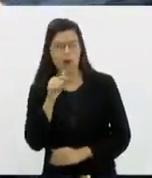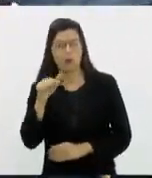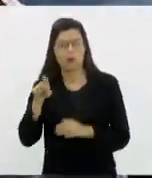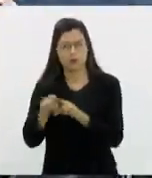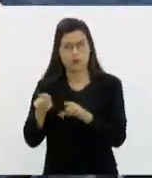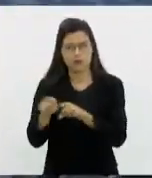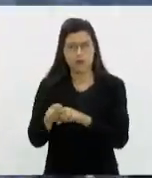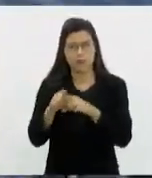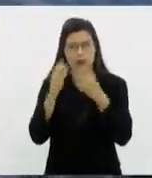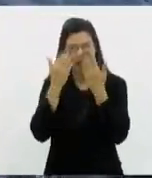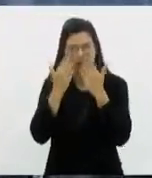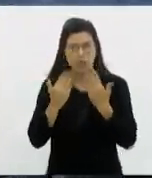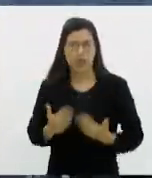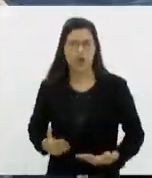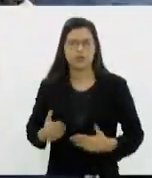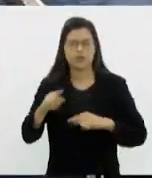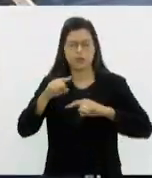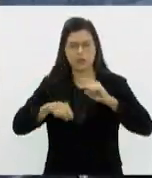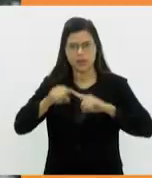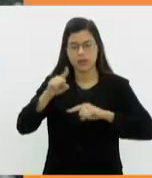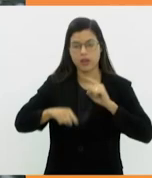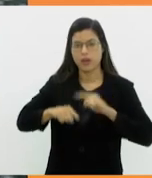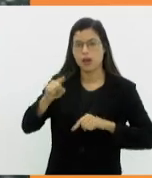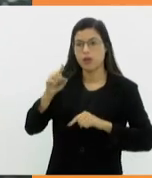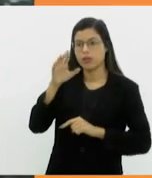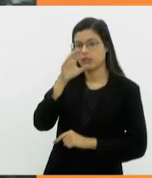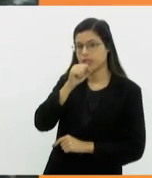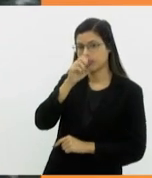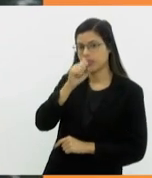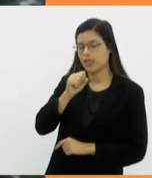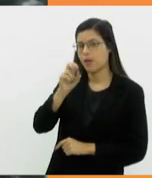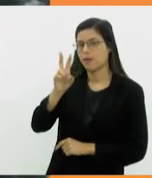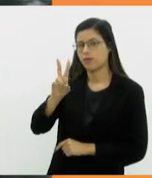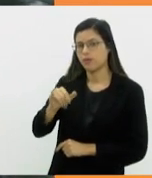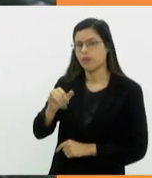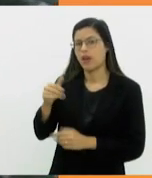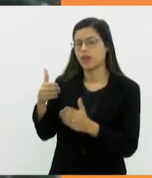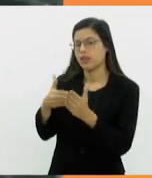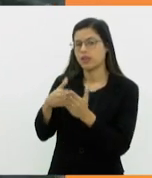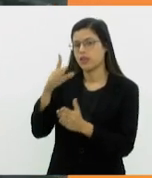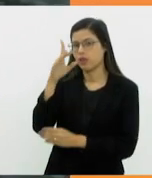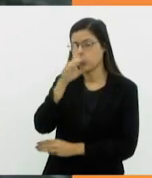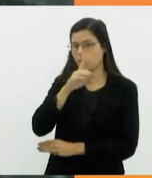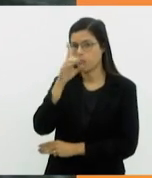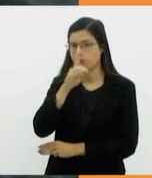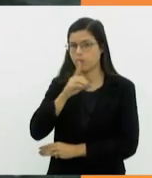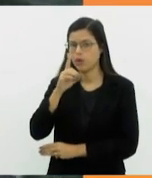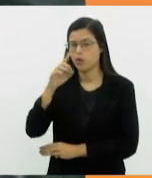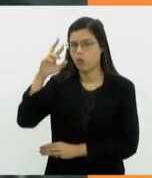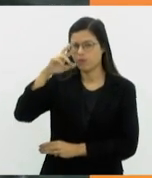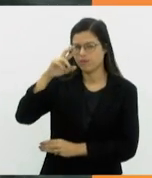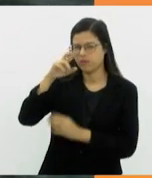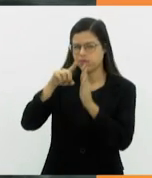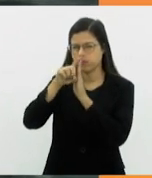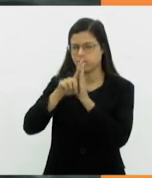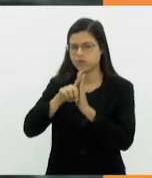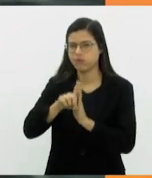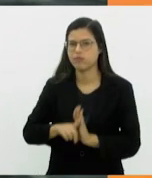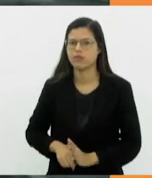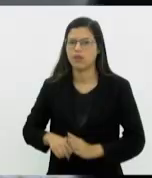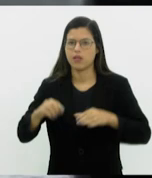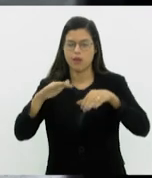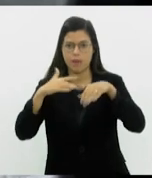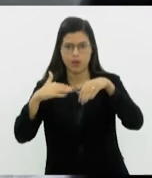Embora a embarcação vá zarpar neste sábado, até domingo o trabalho de monitoração radiológica será feito na Baía de